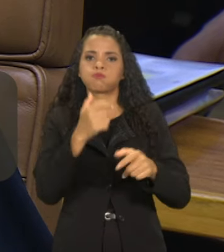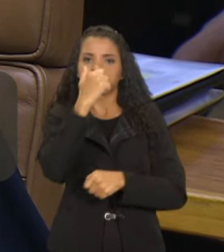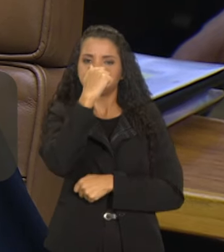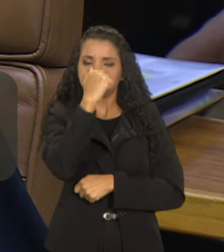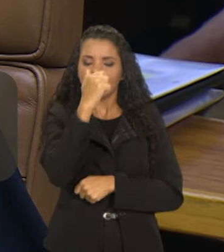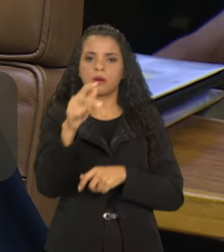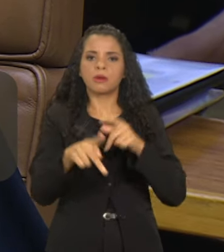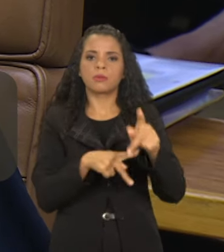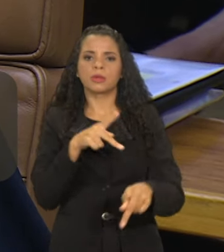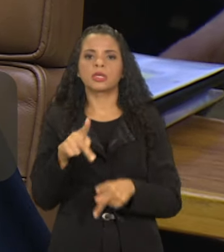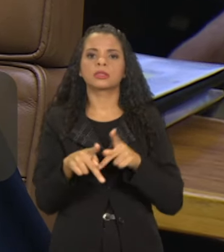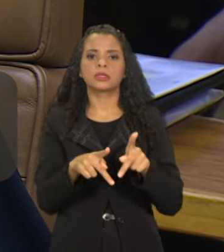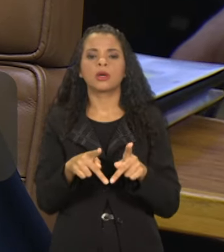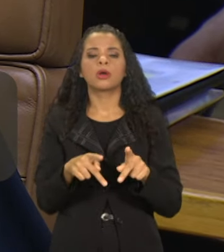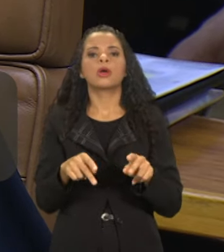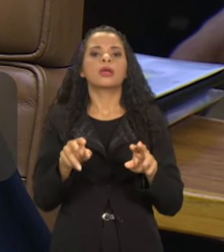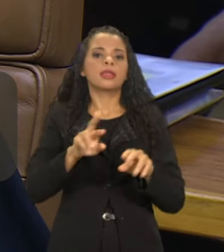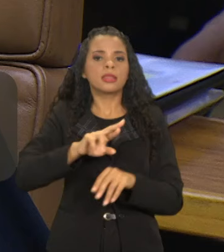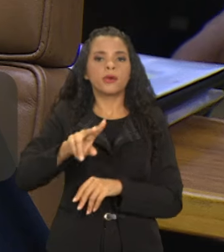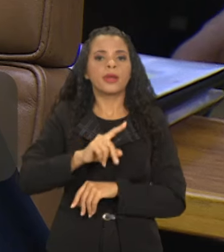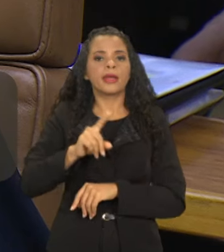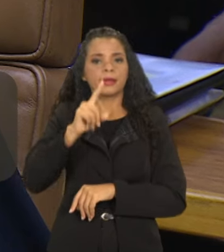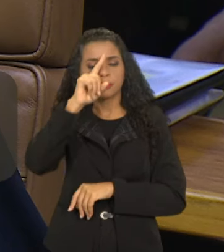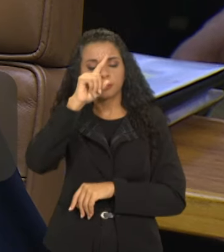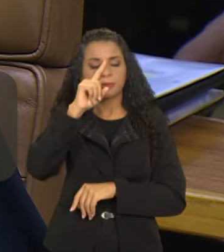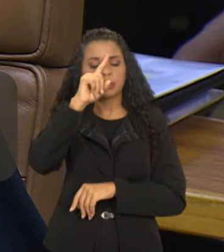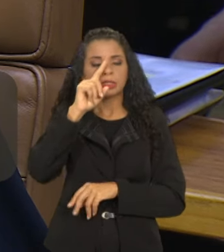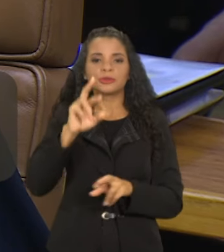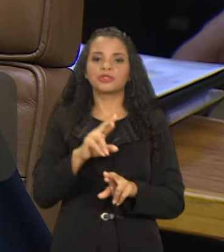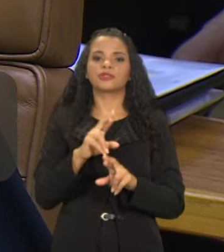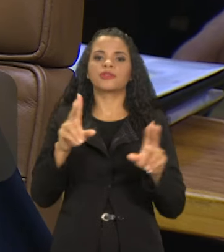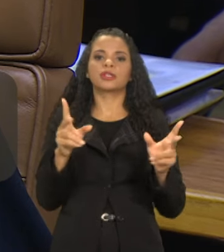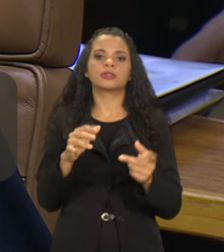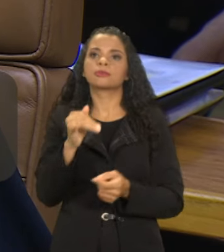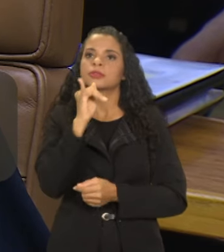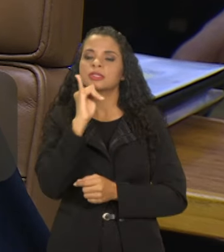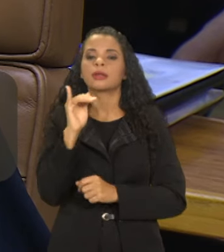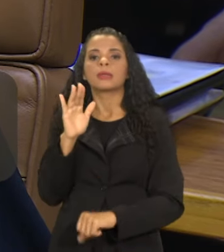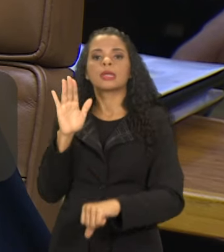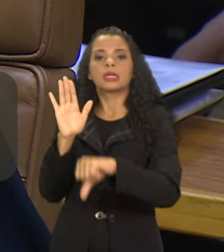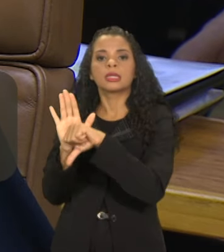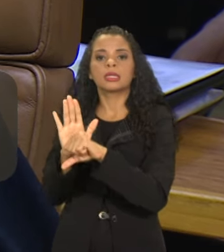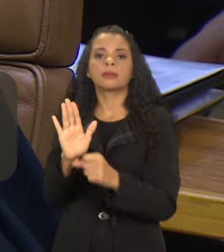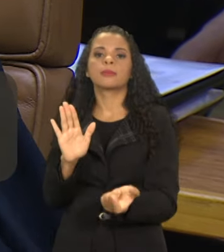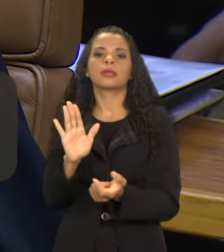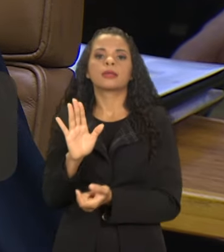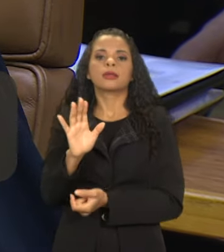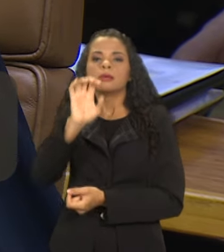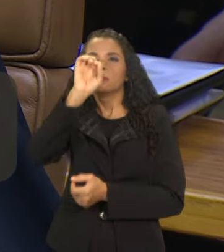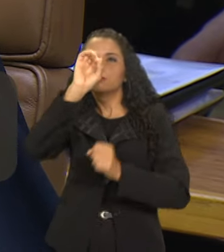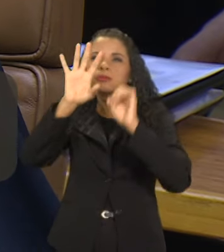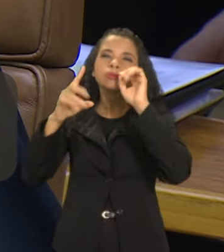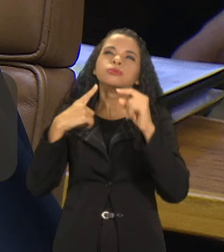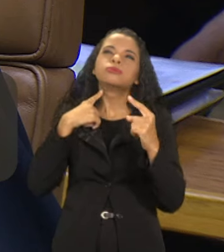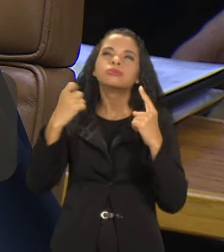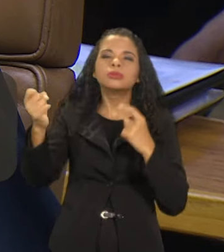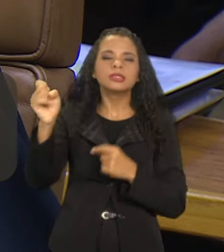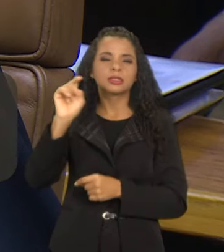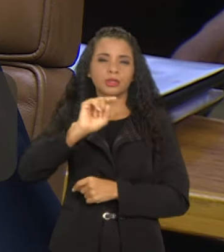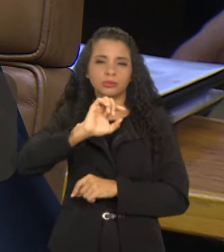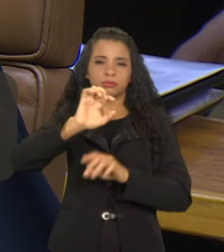não é diferente dos perigos do dia a dia que todos enfrentam, como crime, poluição do ar ou qualquer número de doenças transmissíveis. Fecho as